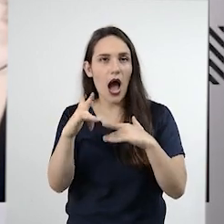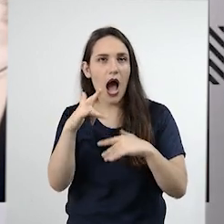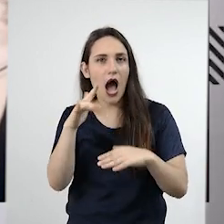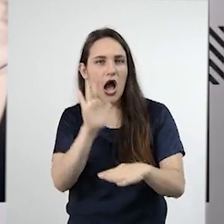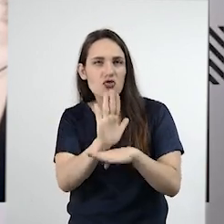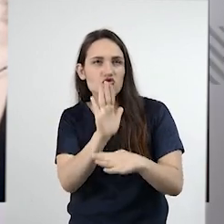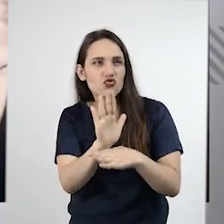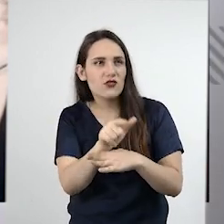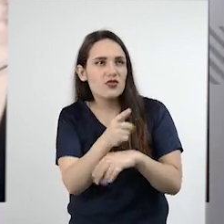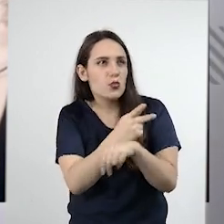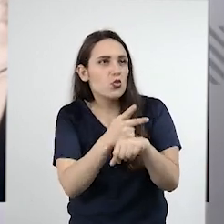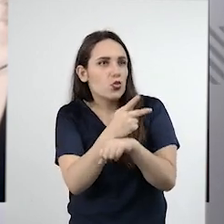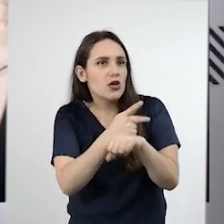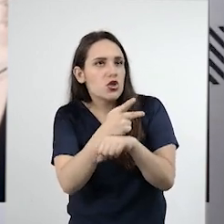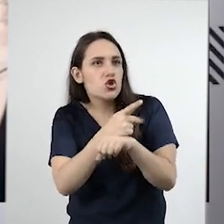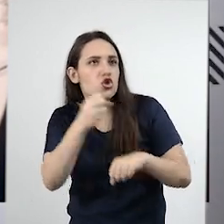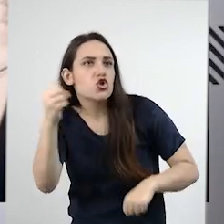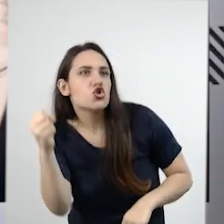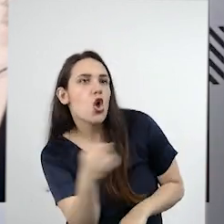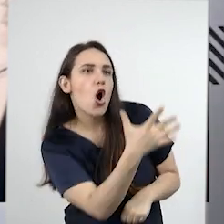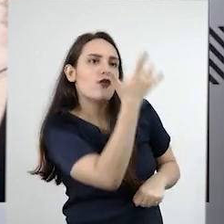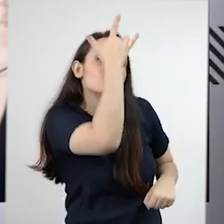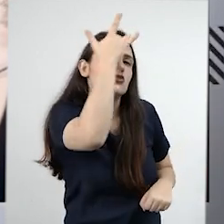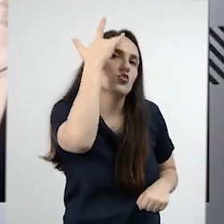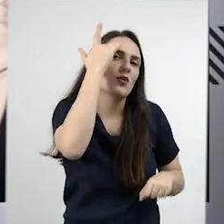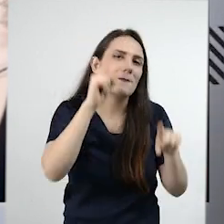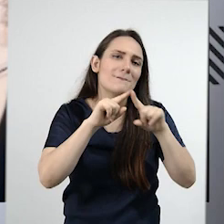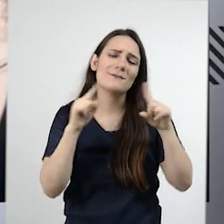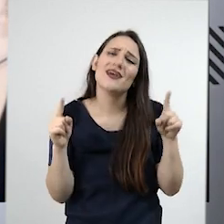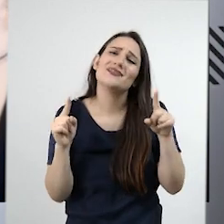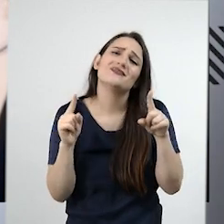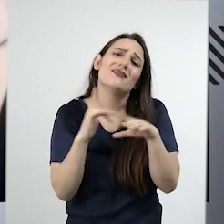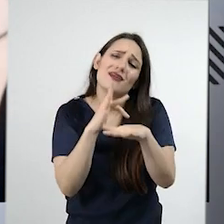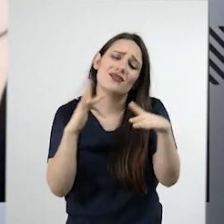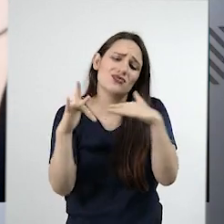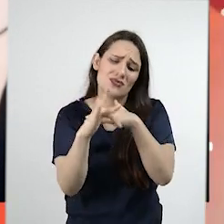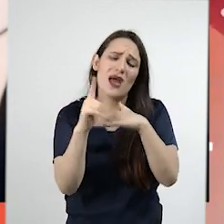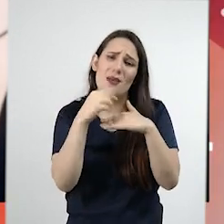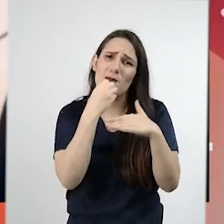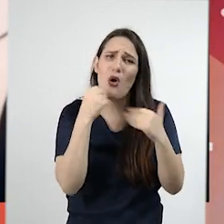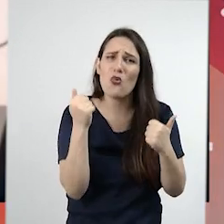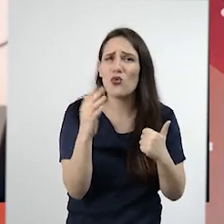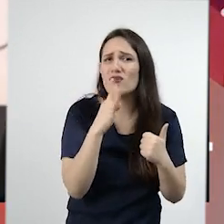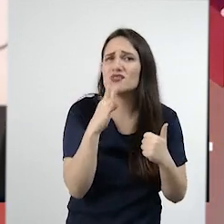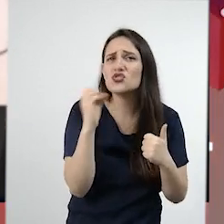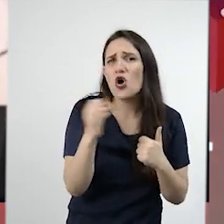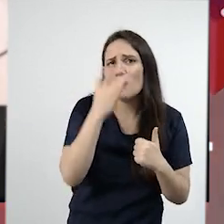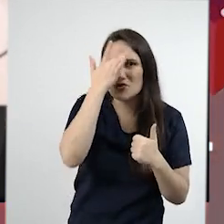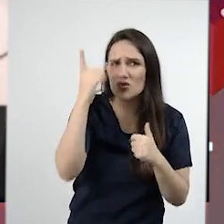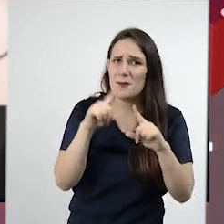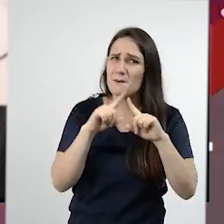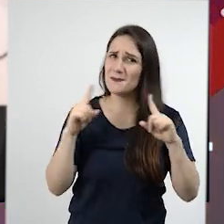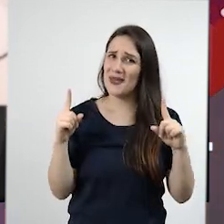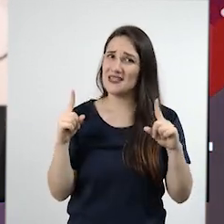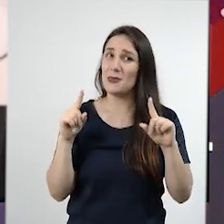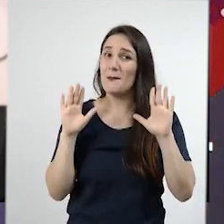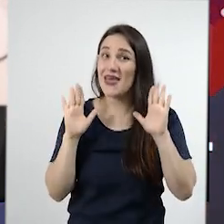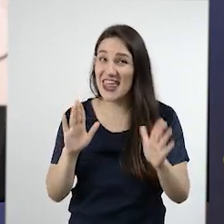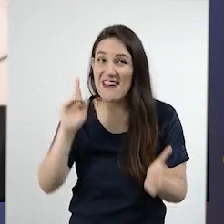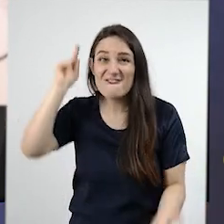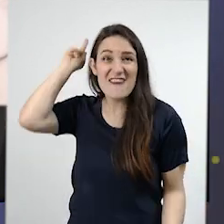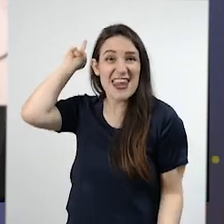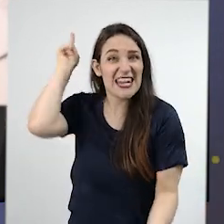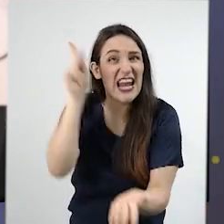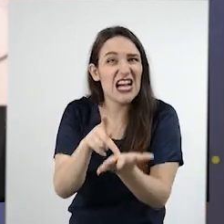linha tênue, né? Essa rede social, ela também, de certa forma, não expressa 100% a verdade